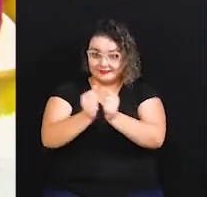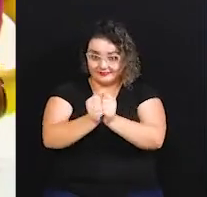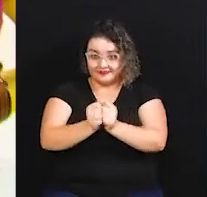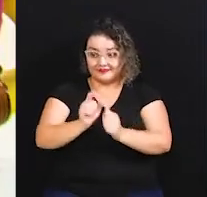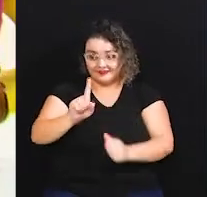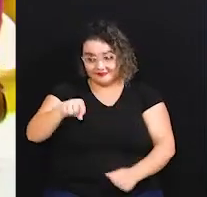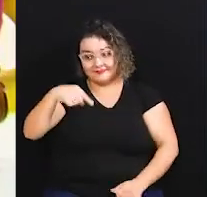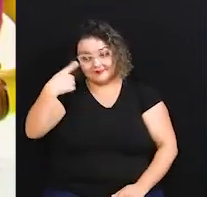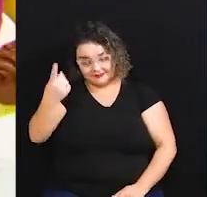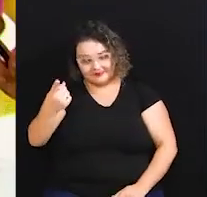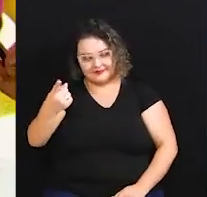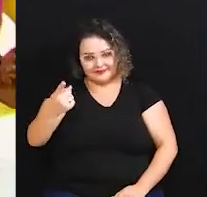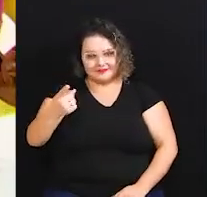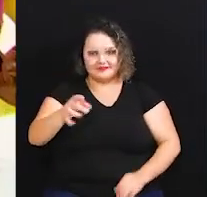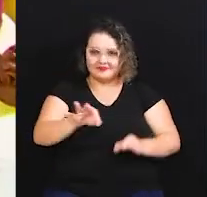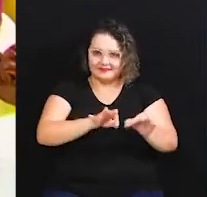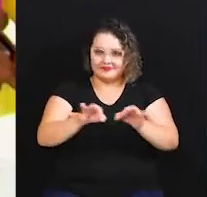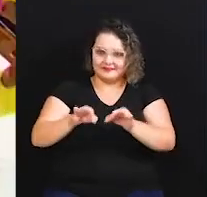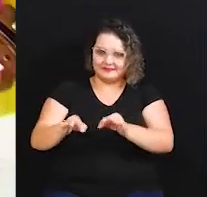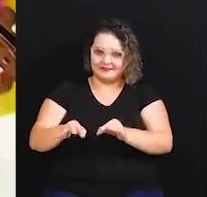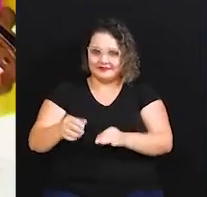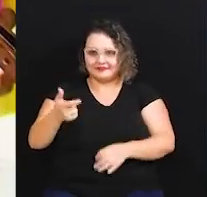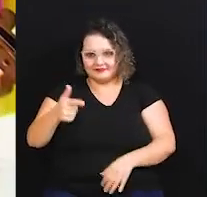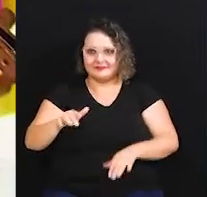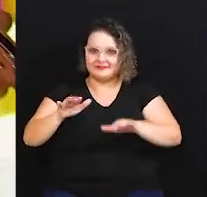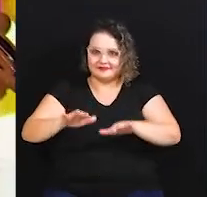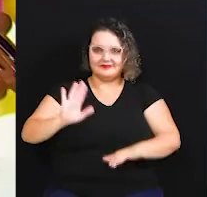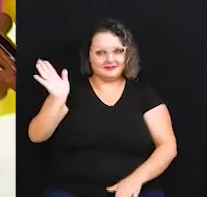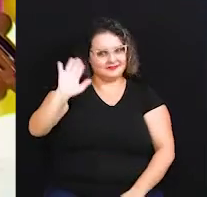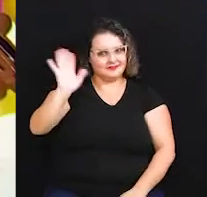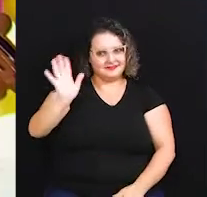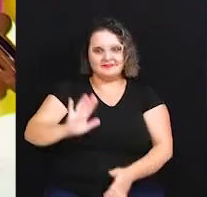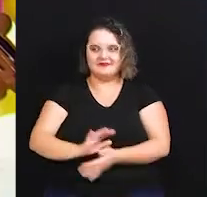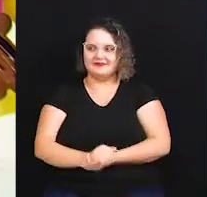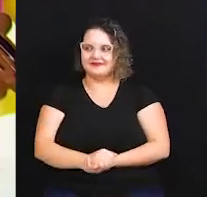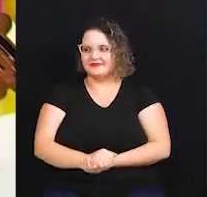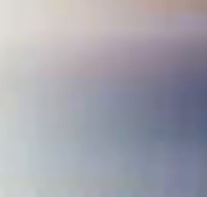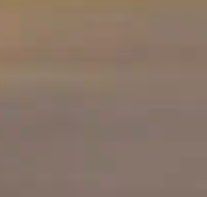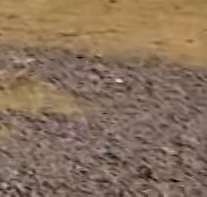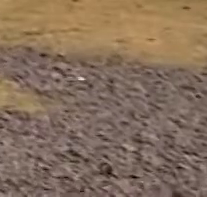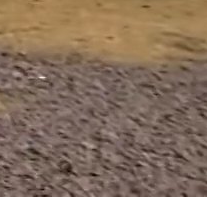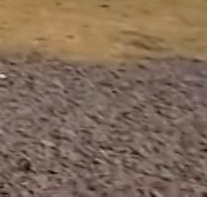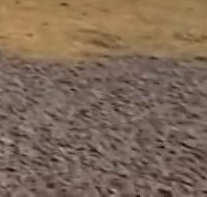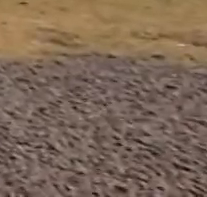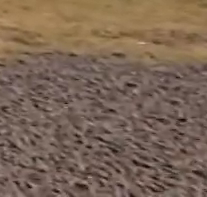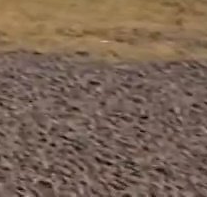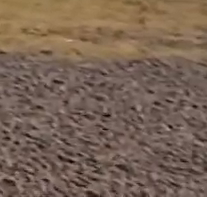estar com a gente na próxima edição. E fica aí com a gente e até a próxima!